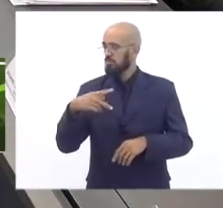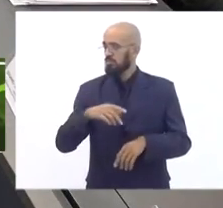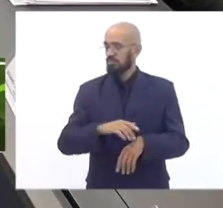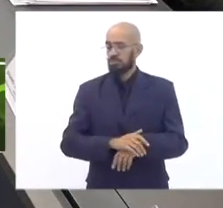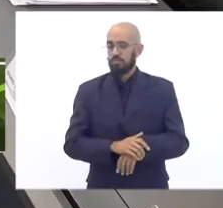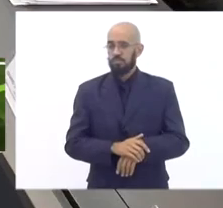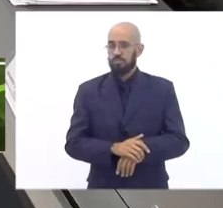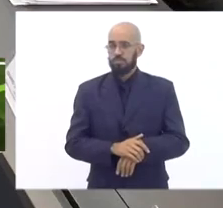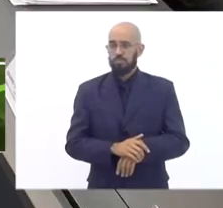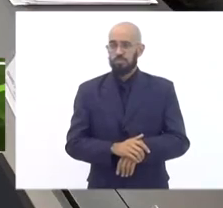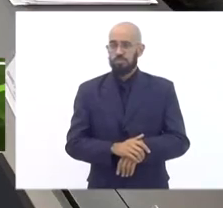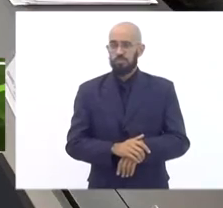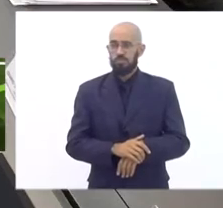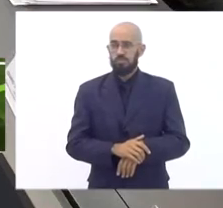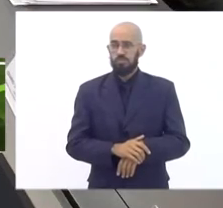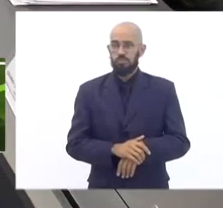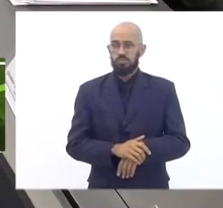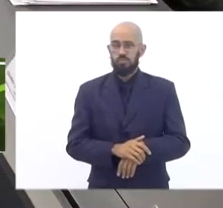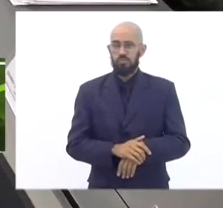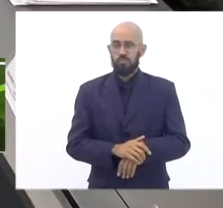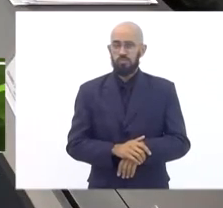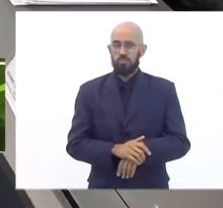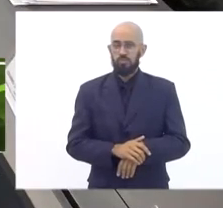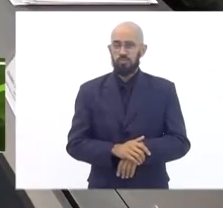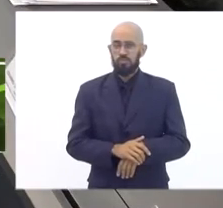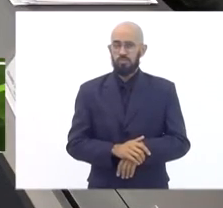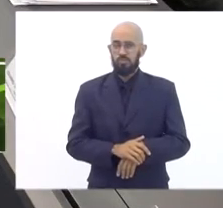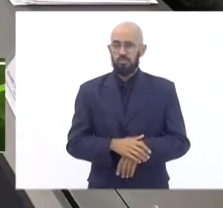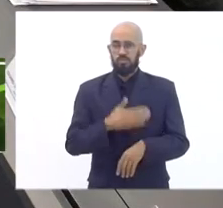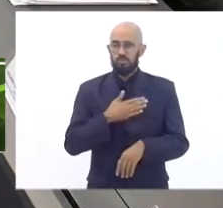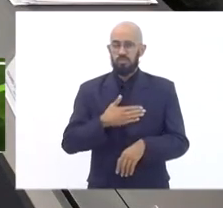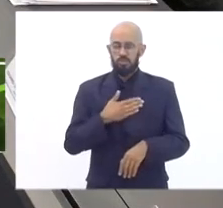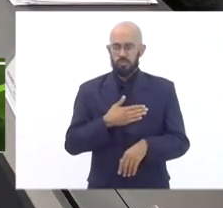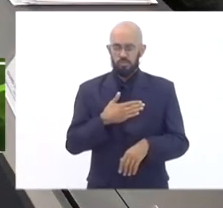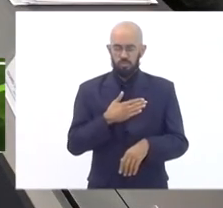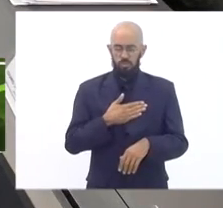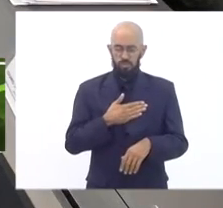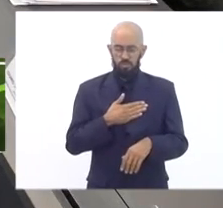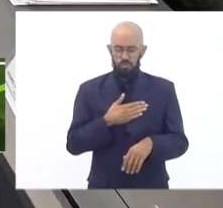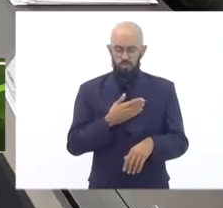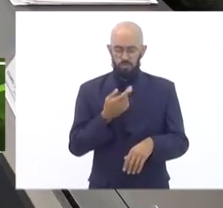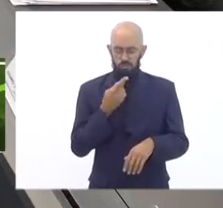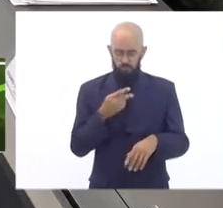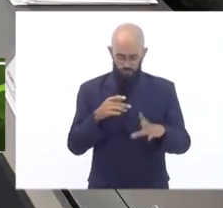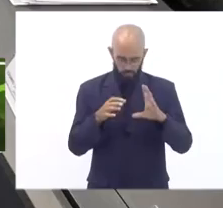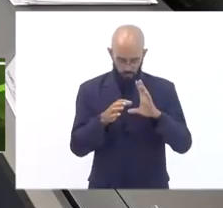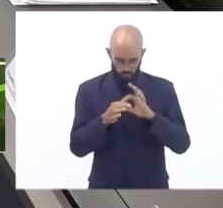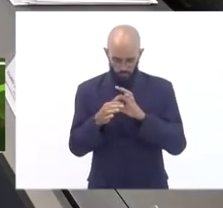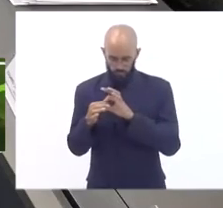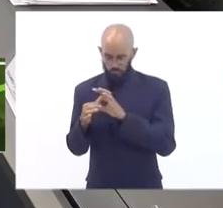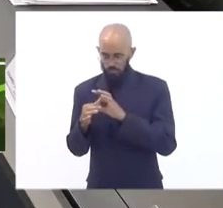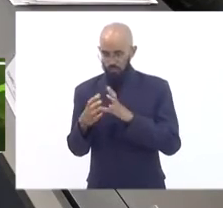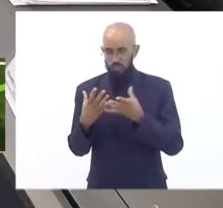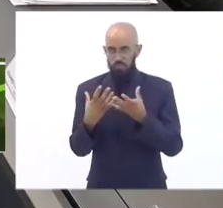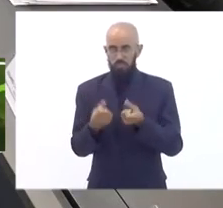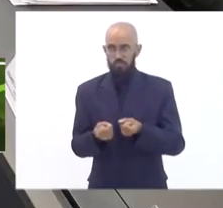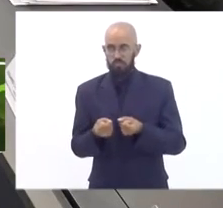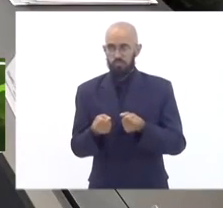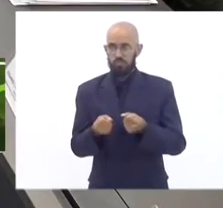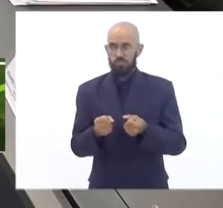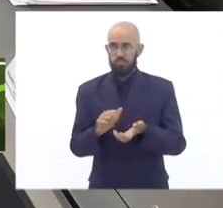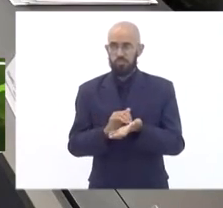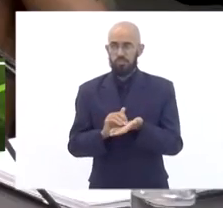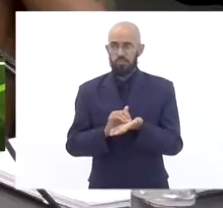Supervia. Eu gostaria de contextualizar, quer dizer, na verdade, eu assumi a secretaria